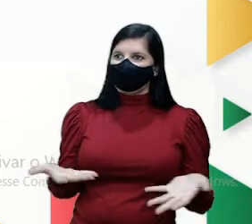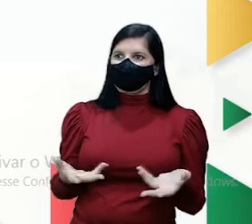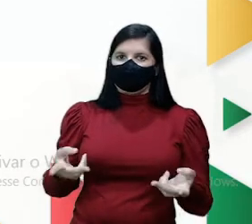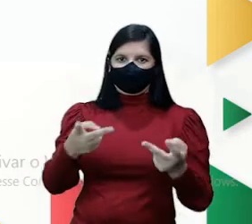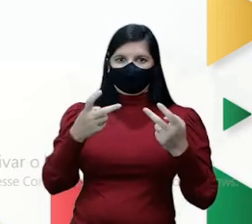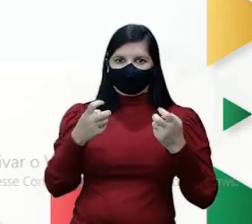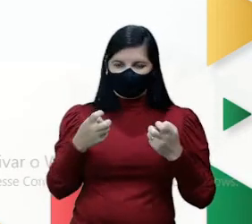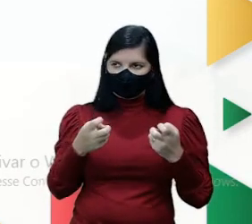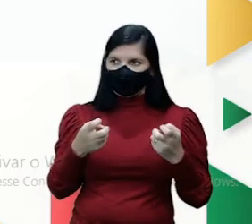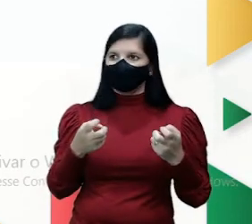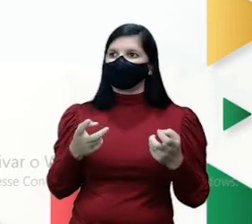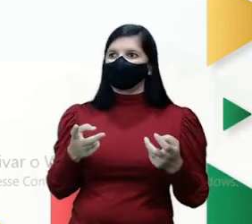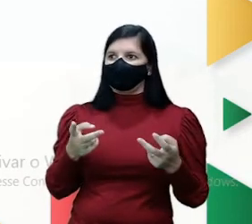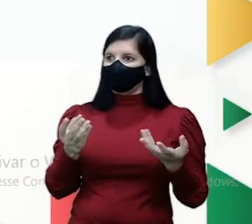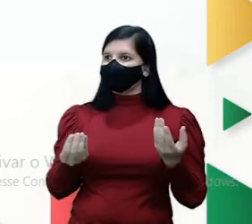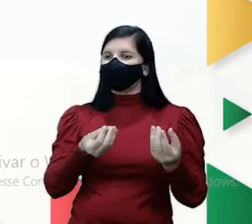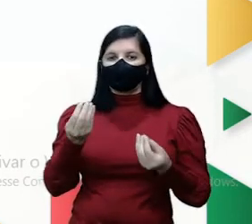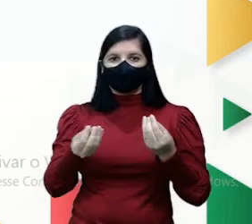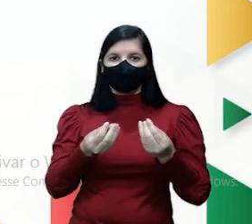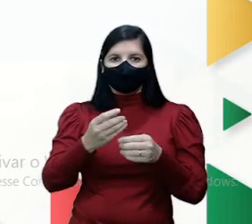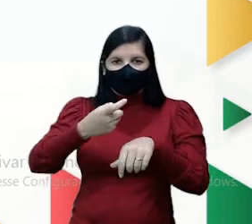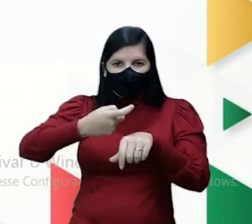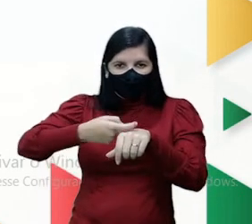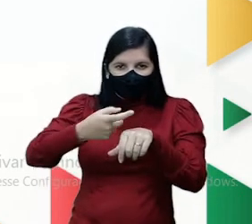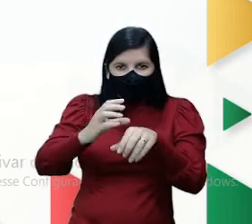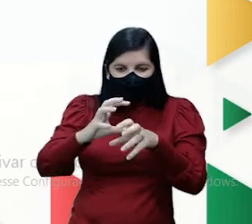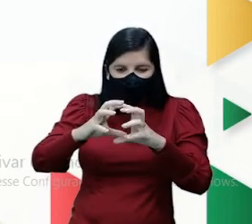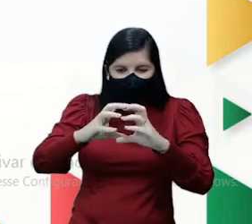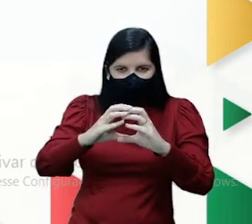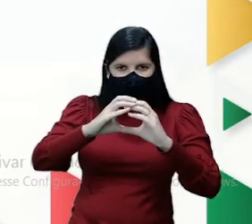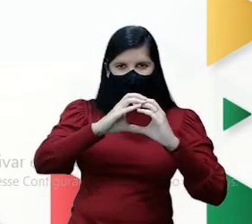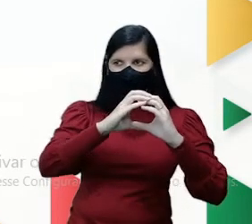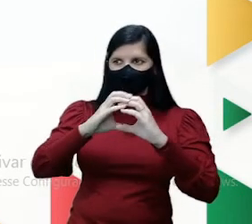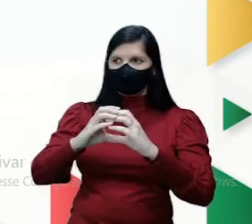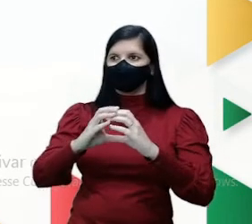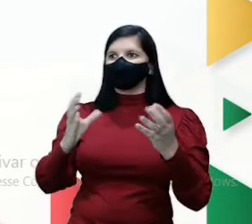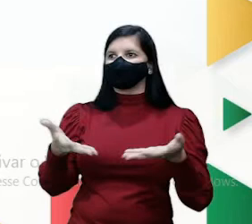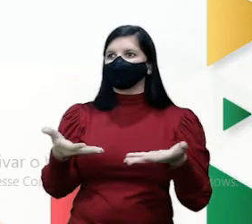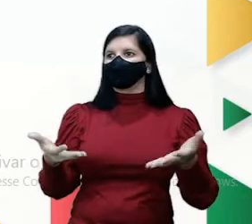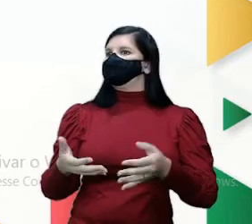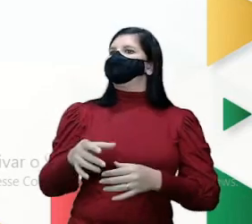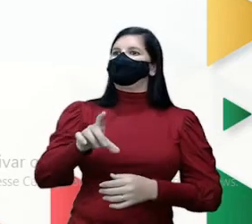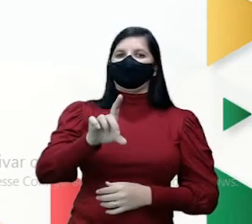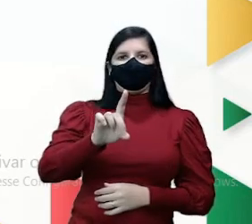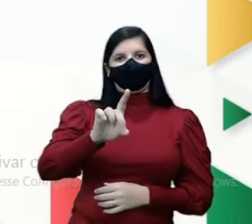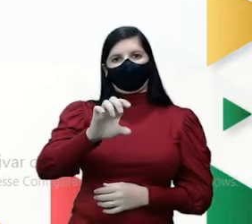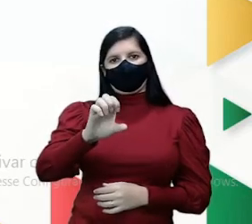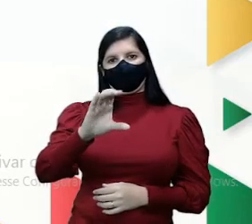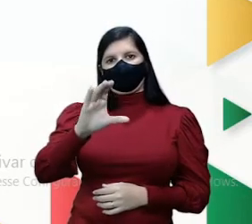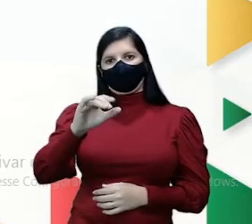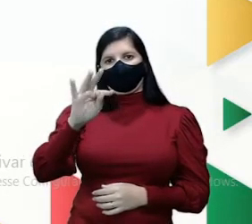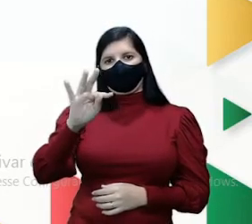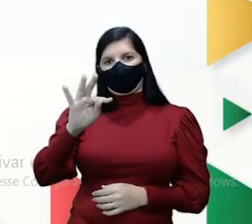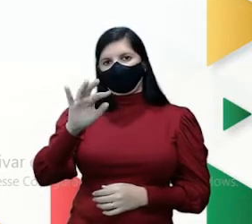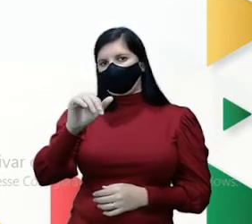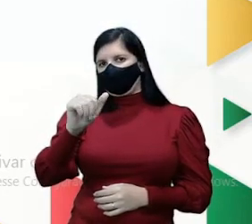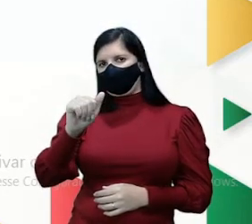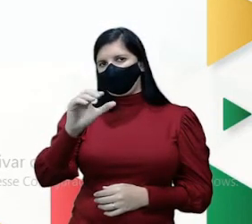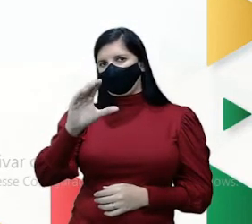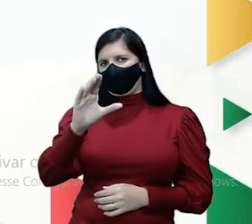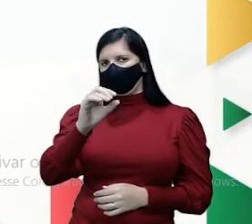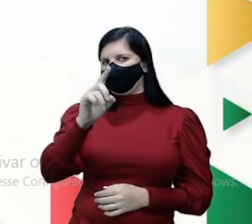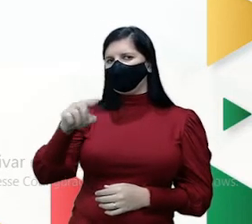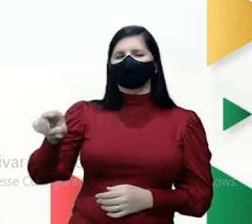da floculação. Bom, a etapa seguinte, no caso, vai ser a decantação, que é